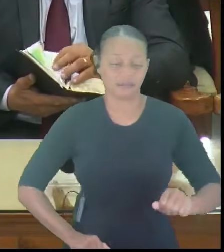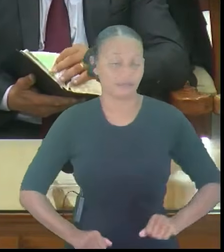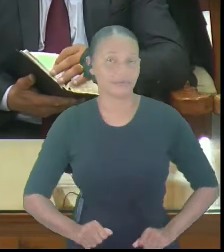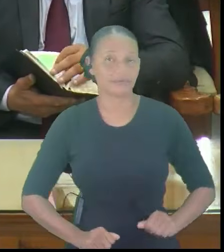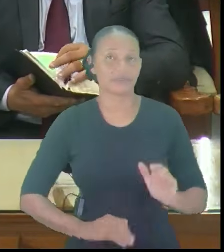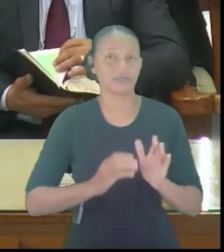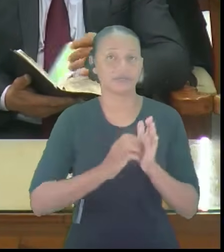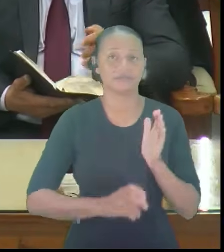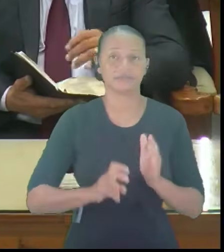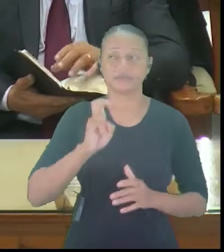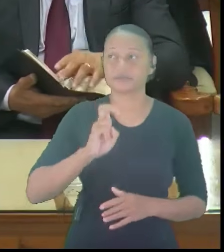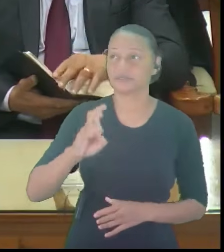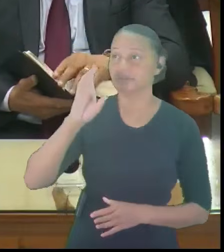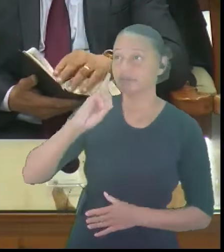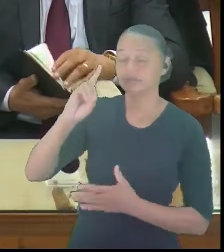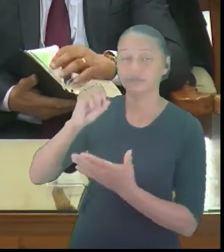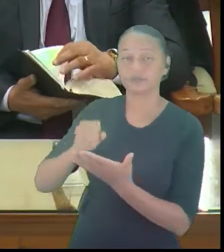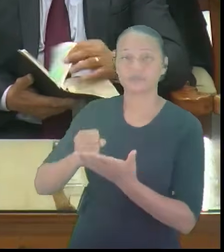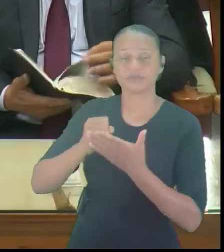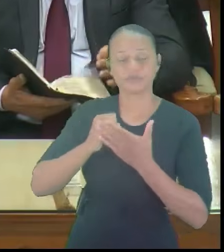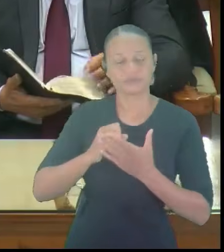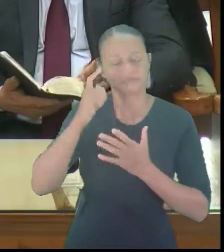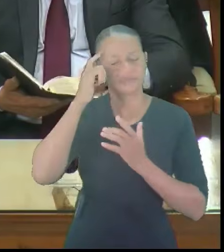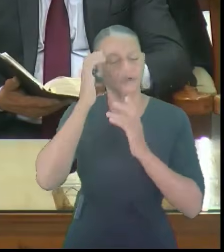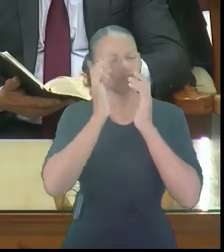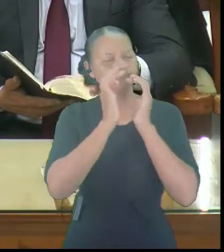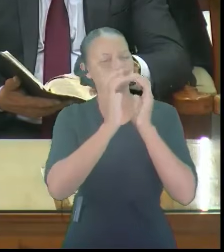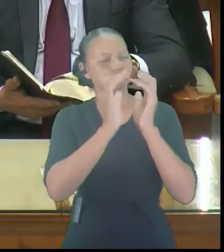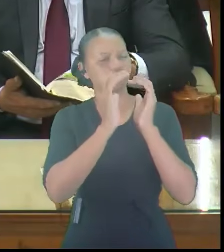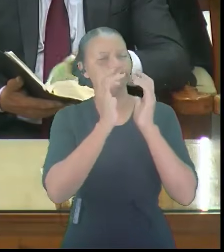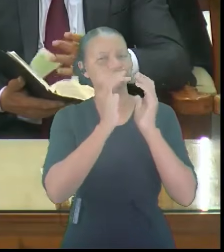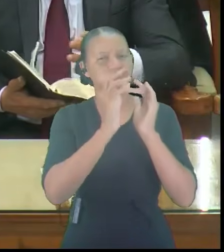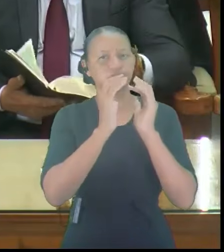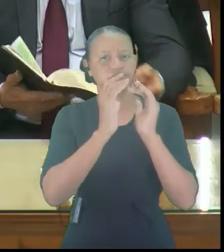Com a ajuda de Deus, vamos meditar ou continuar meditando.